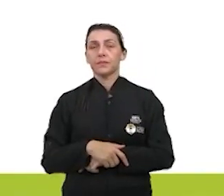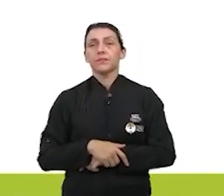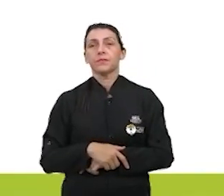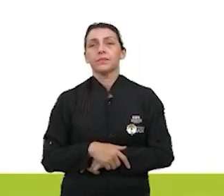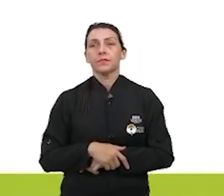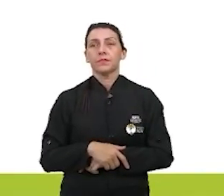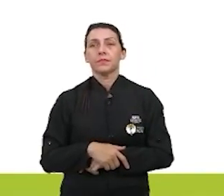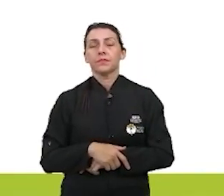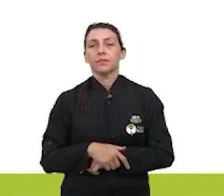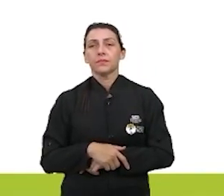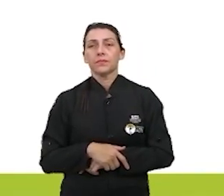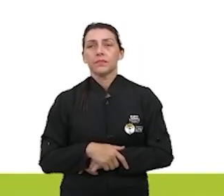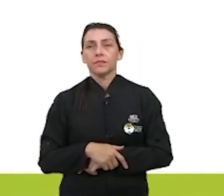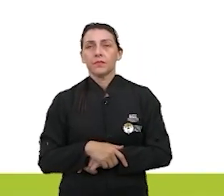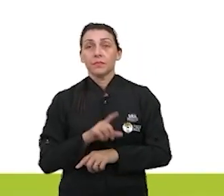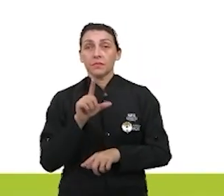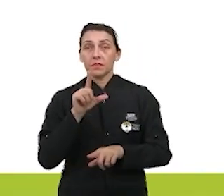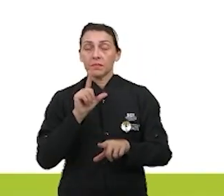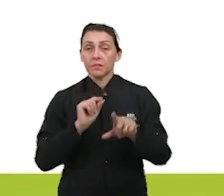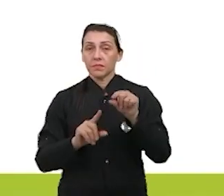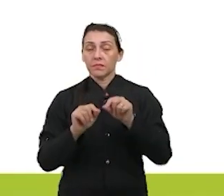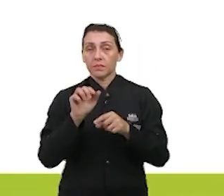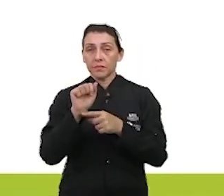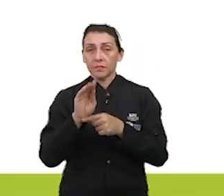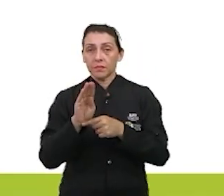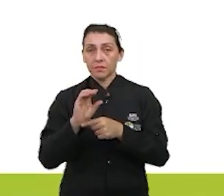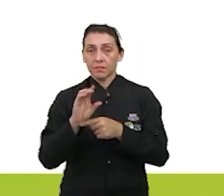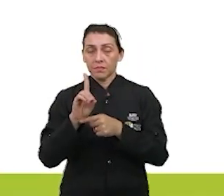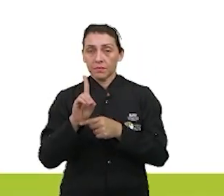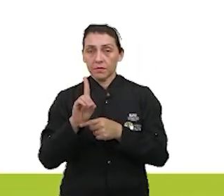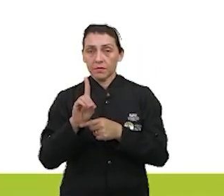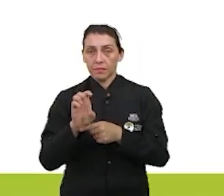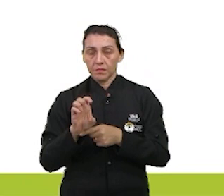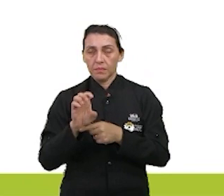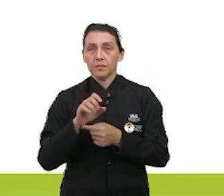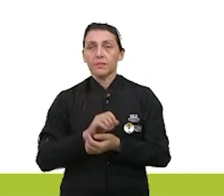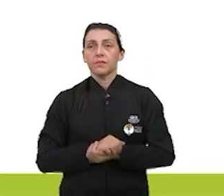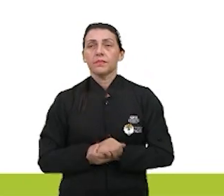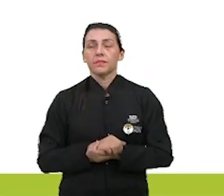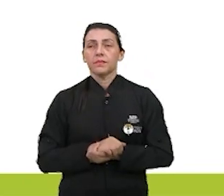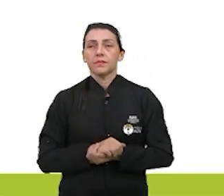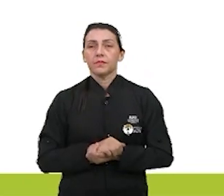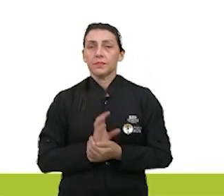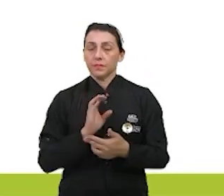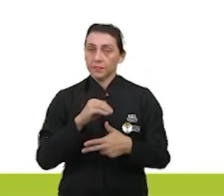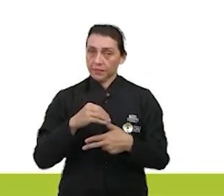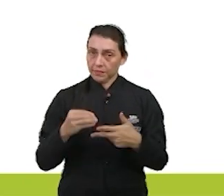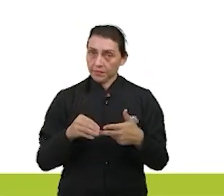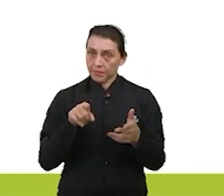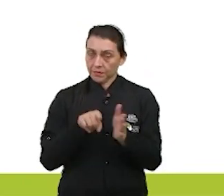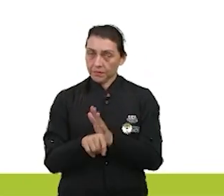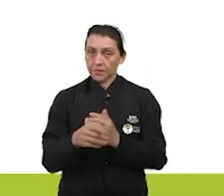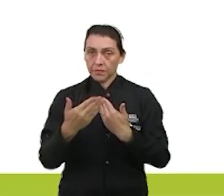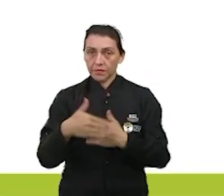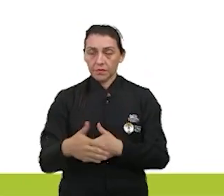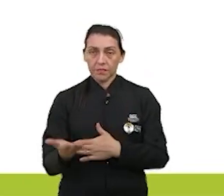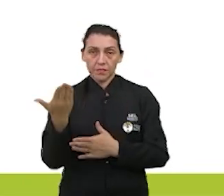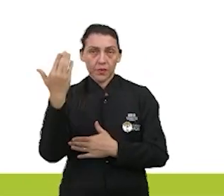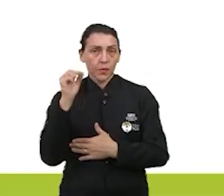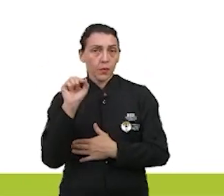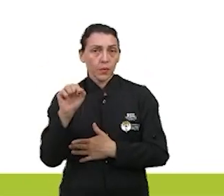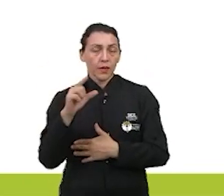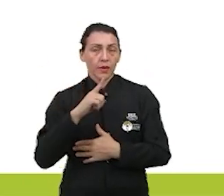tá? E vamos para as alternativas. Nós temos A, B, C, D e E, né? Questão do Enem. O que nós temos